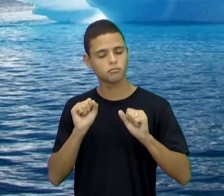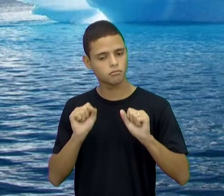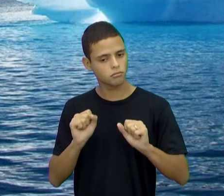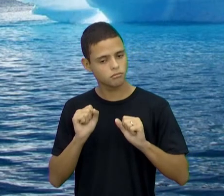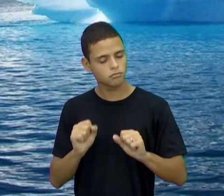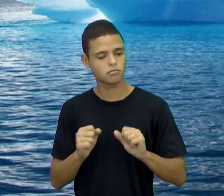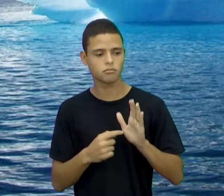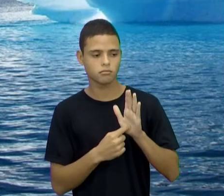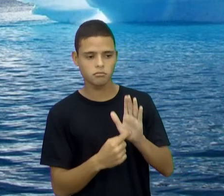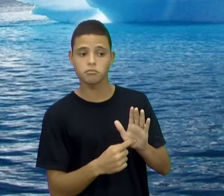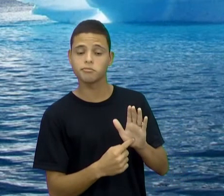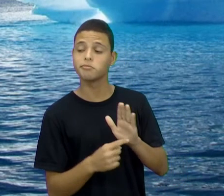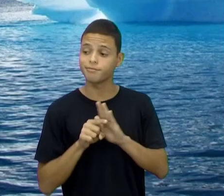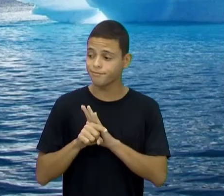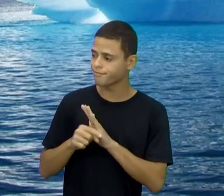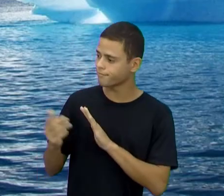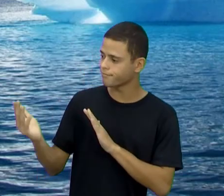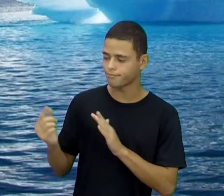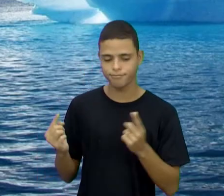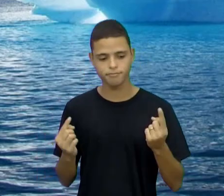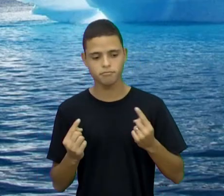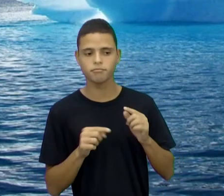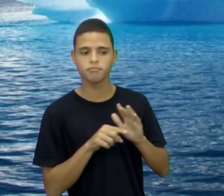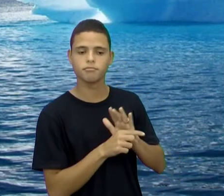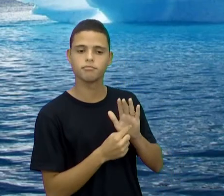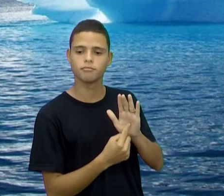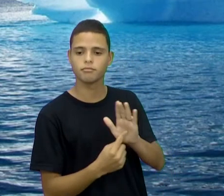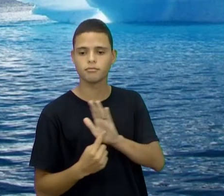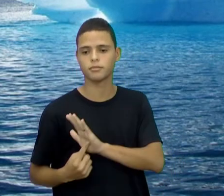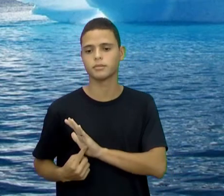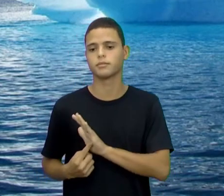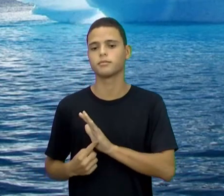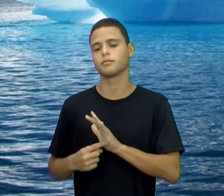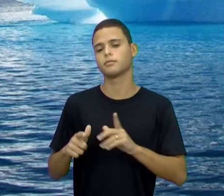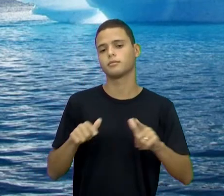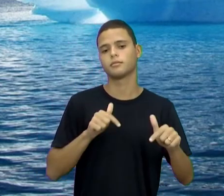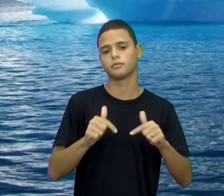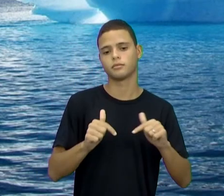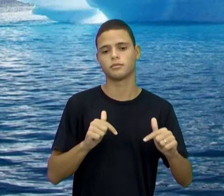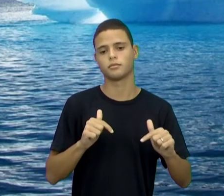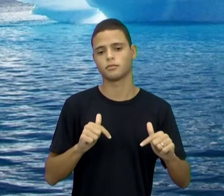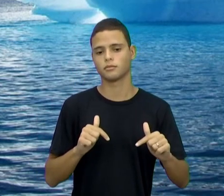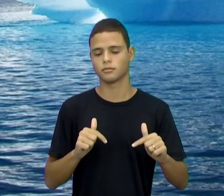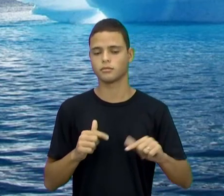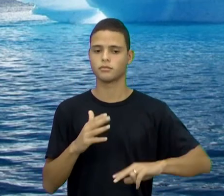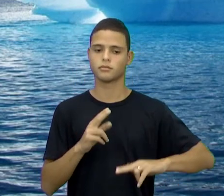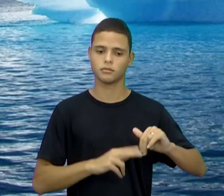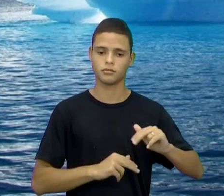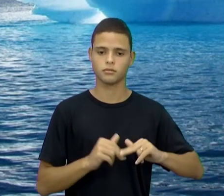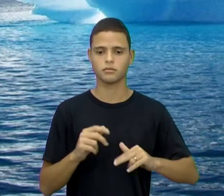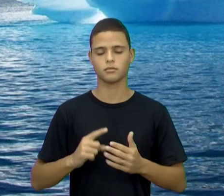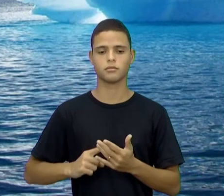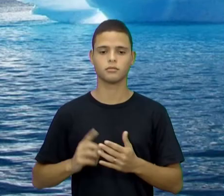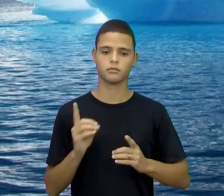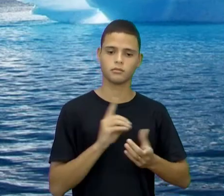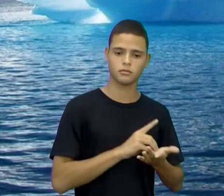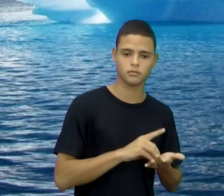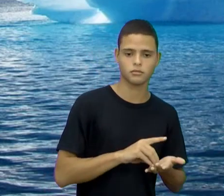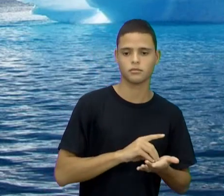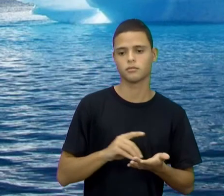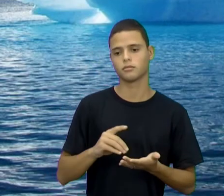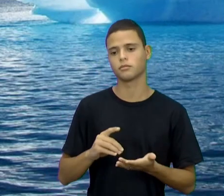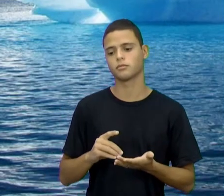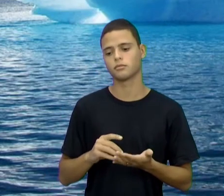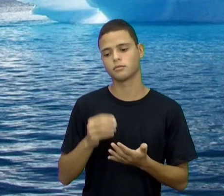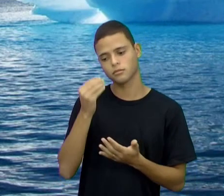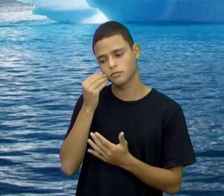de aula, né, as suas pesquisas através aí de trabalho, através de ferramentas digitais, né, como uma